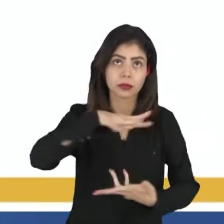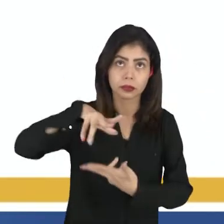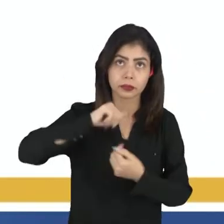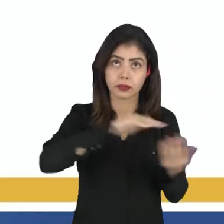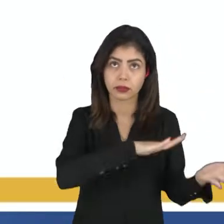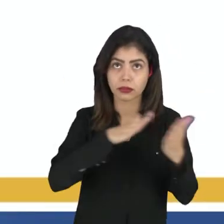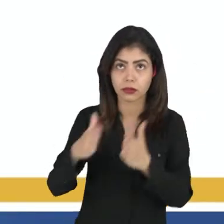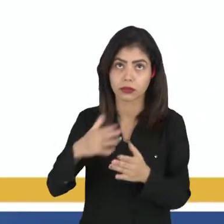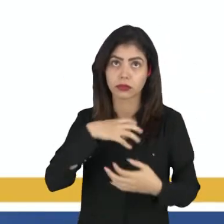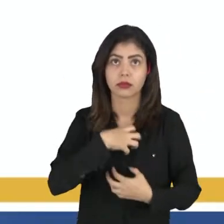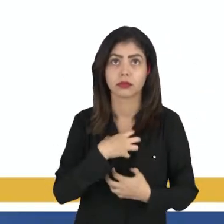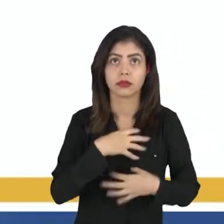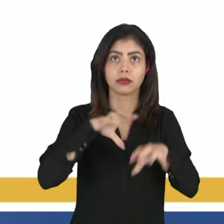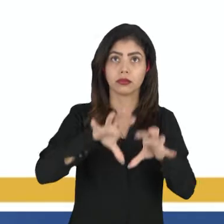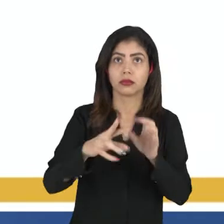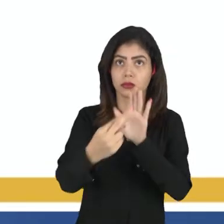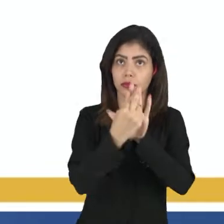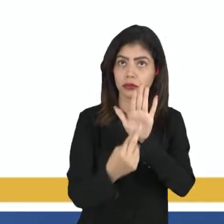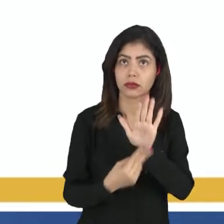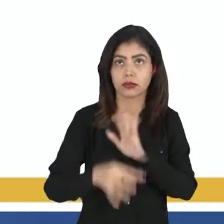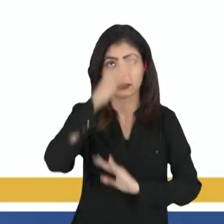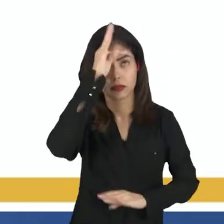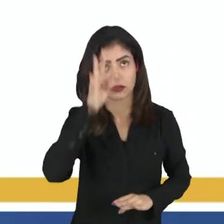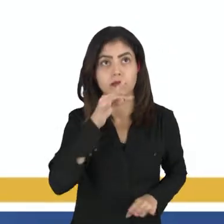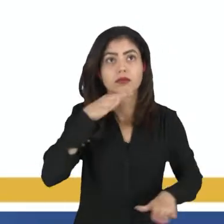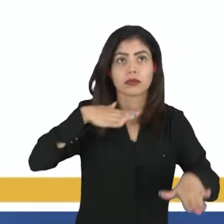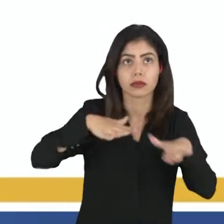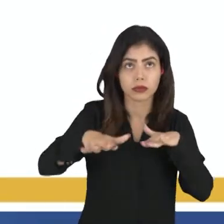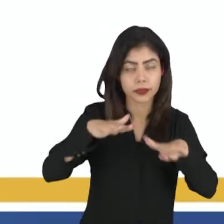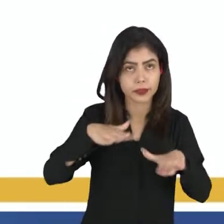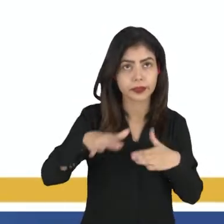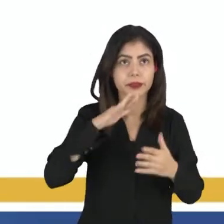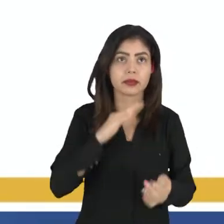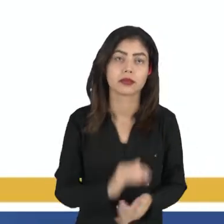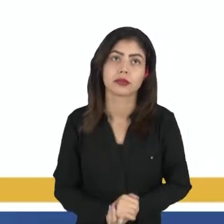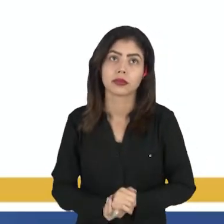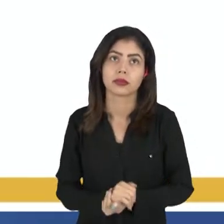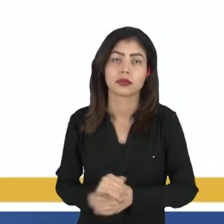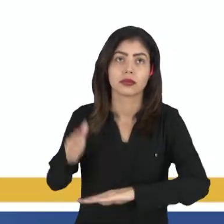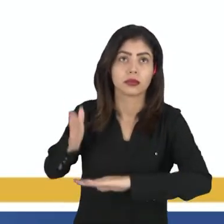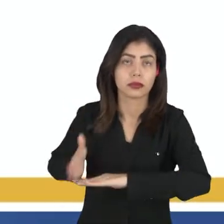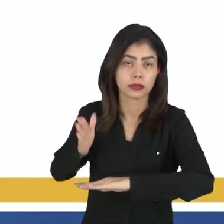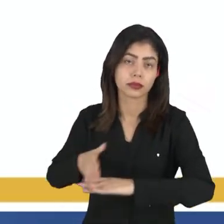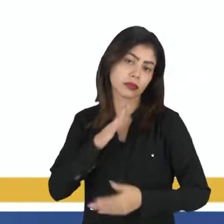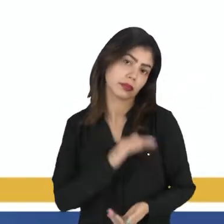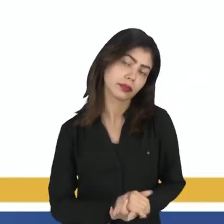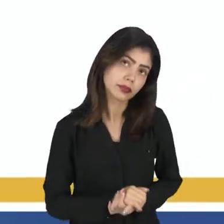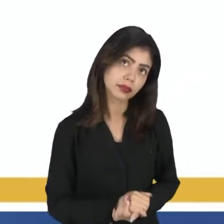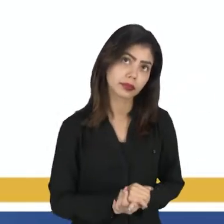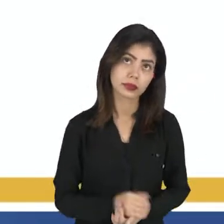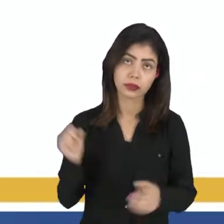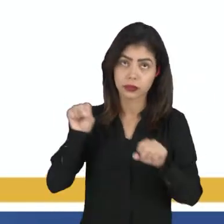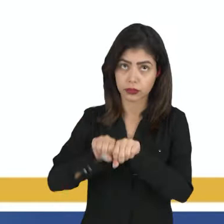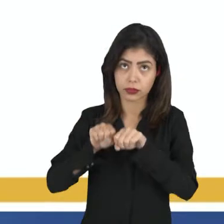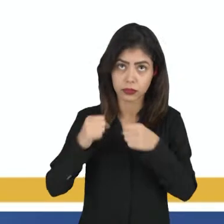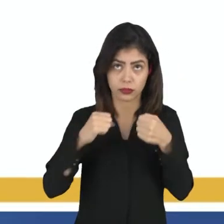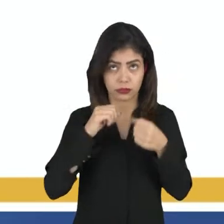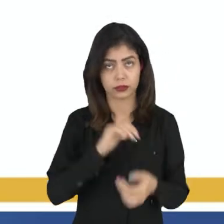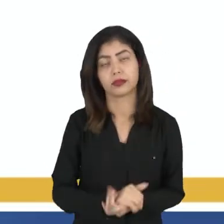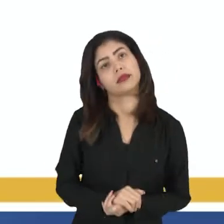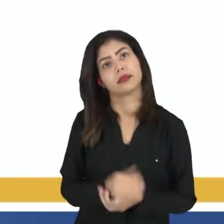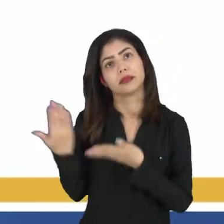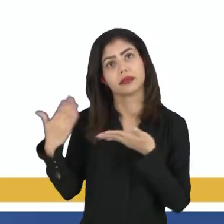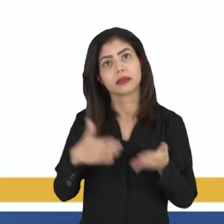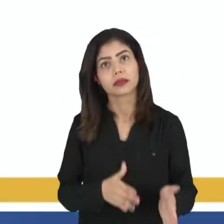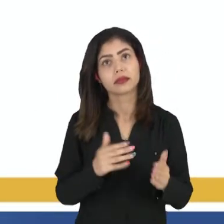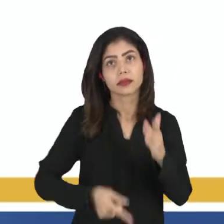guerras mundiais, a partir do momento em que as regras e tradições dos movimentos do modernismo foram quebradas.